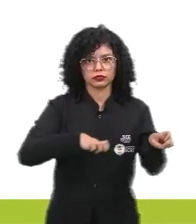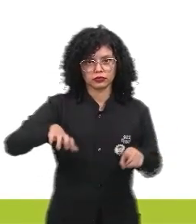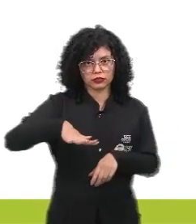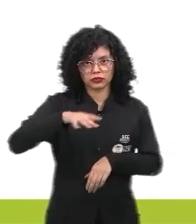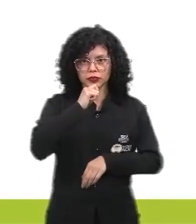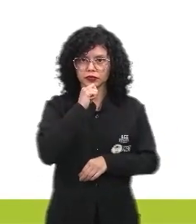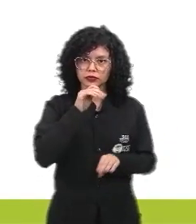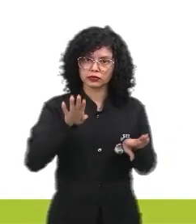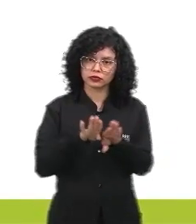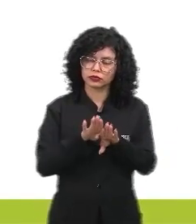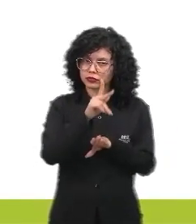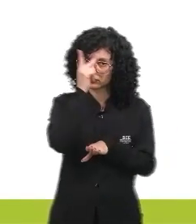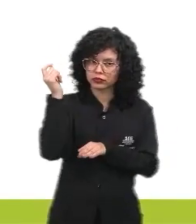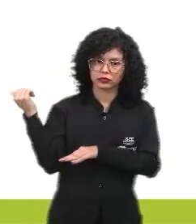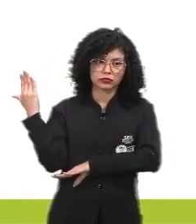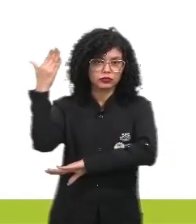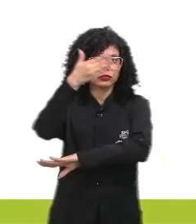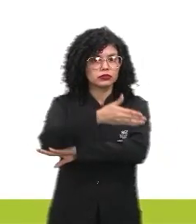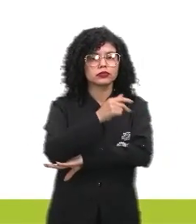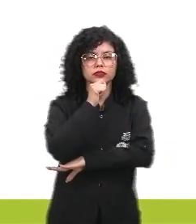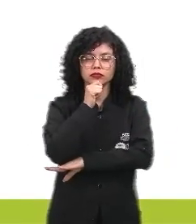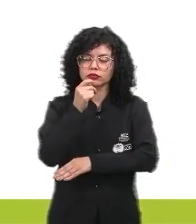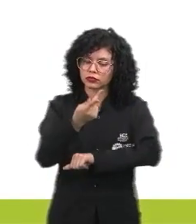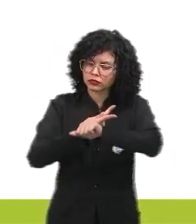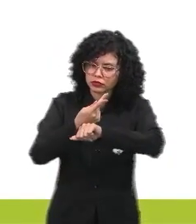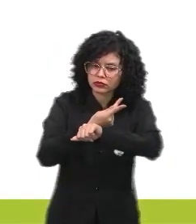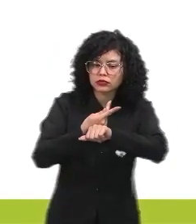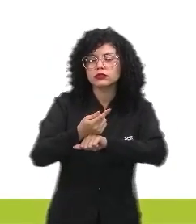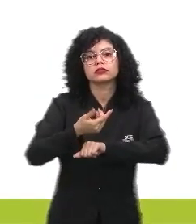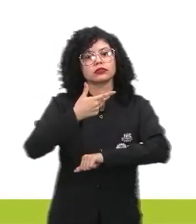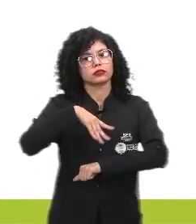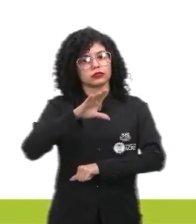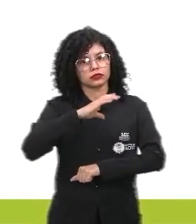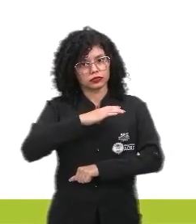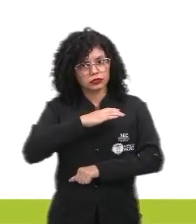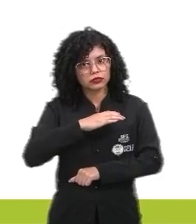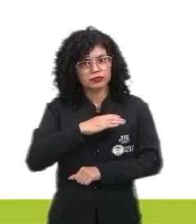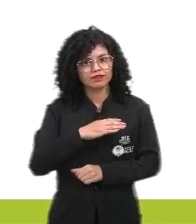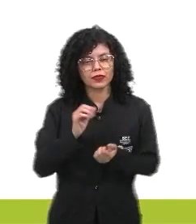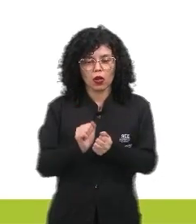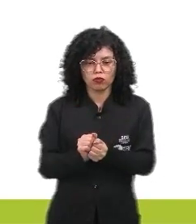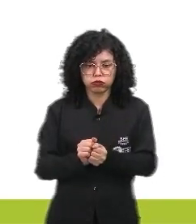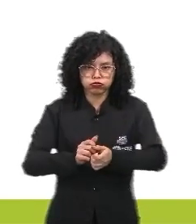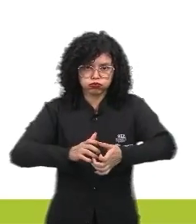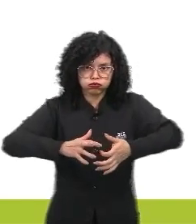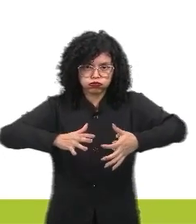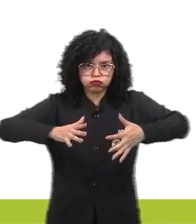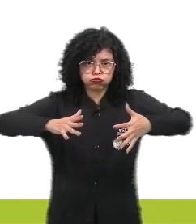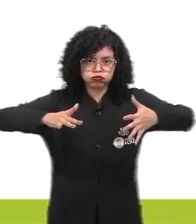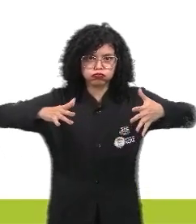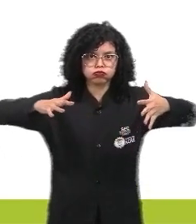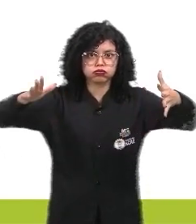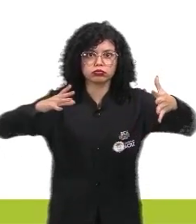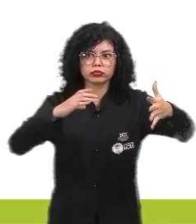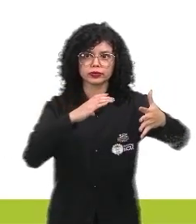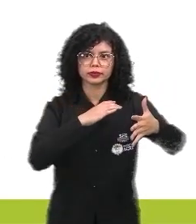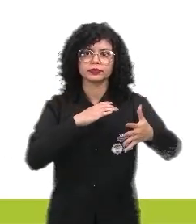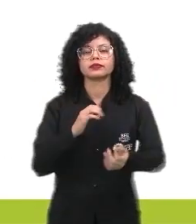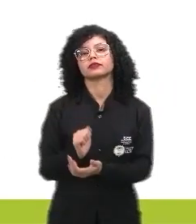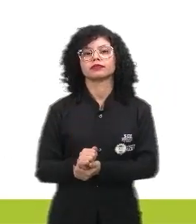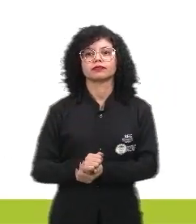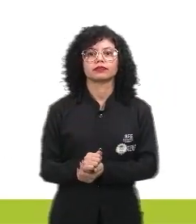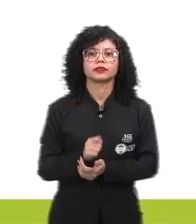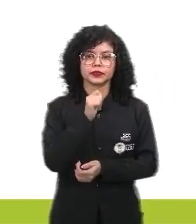as pessoas iam para a cidade em busca de trabalho e assim o excesso de pessoas nas cidades fazia com que a mão de obra